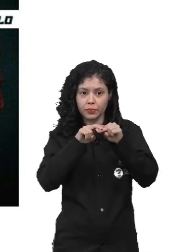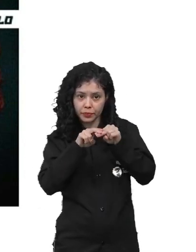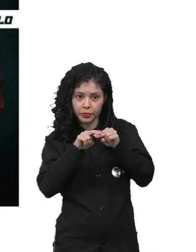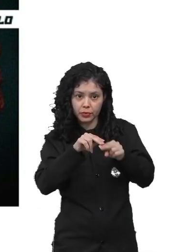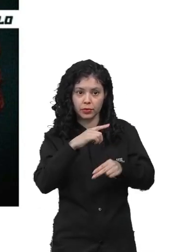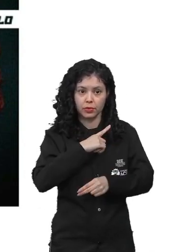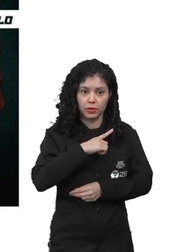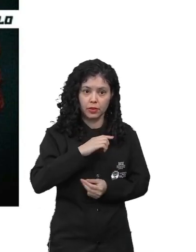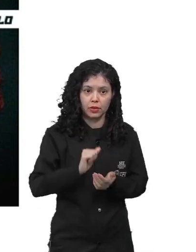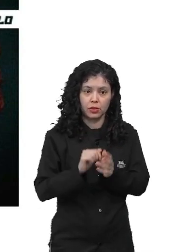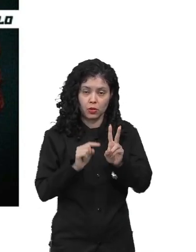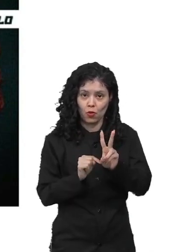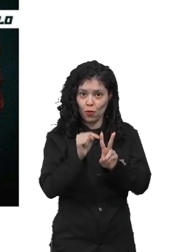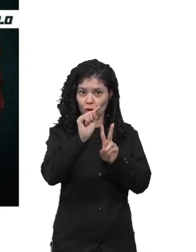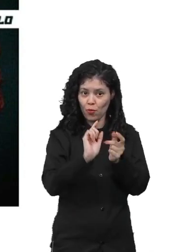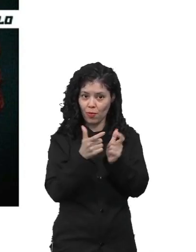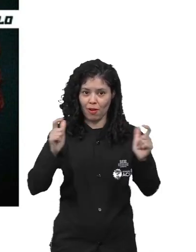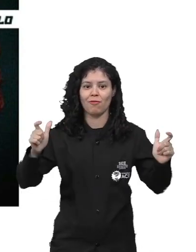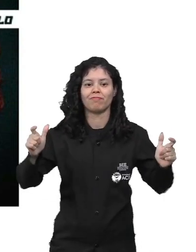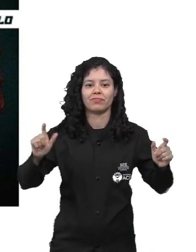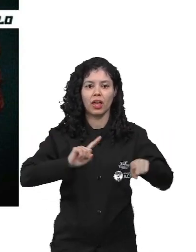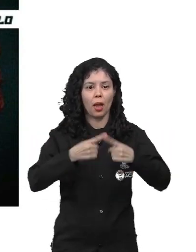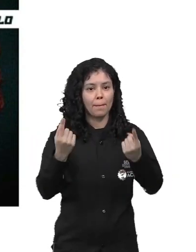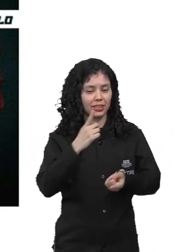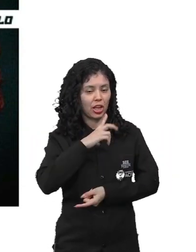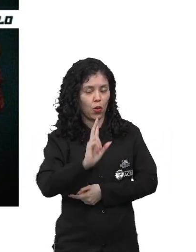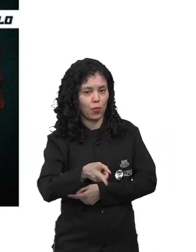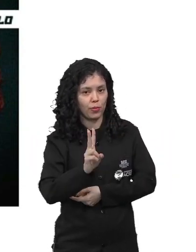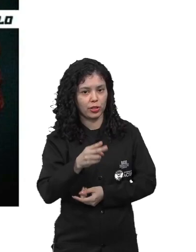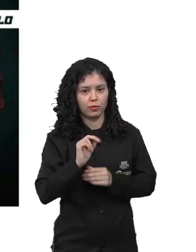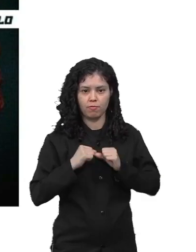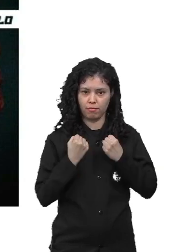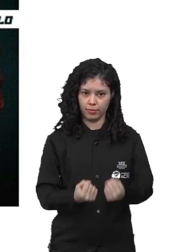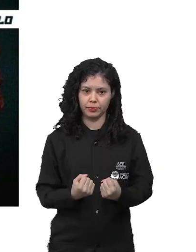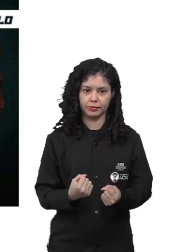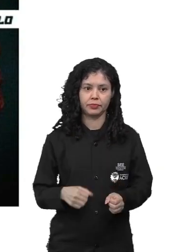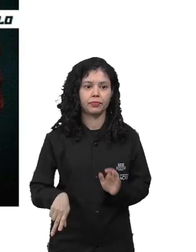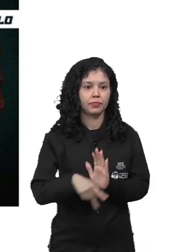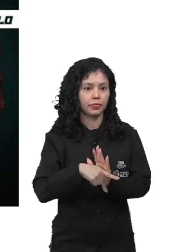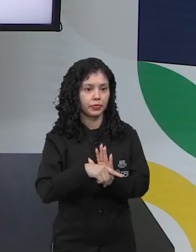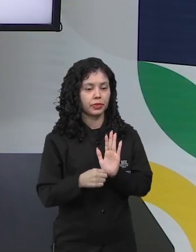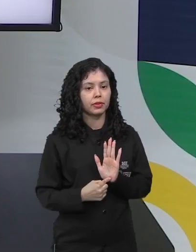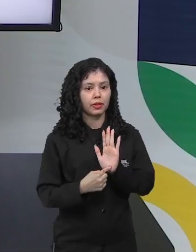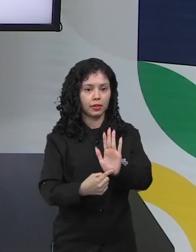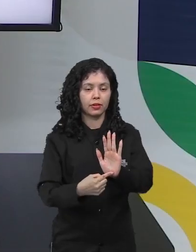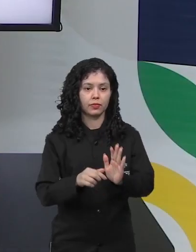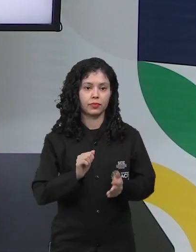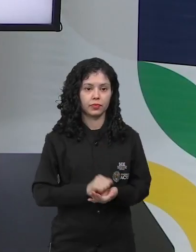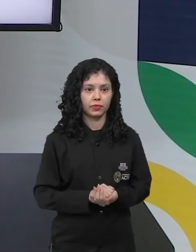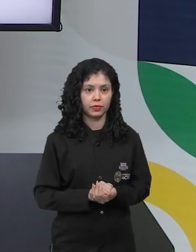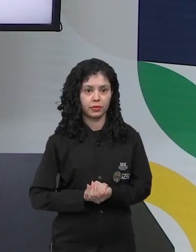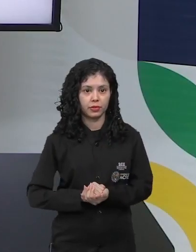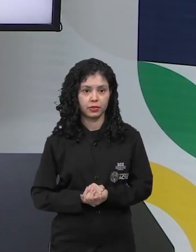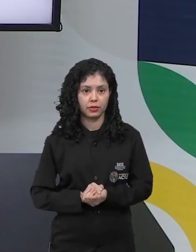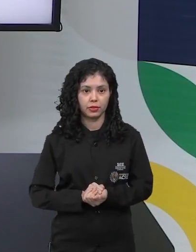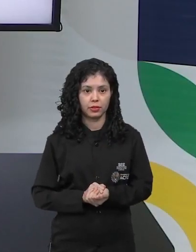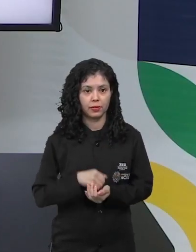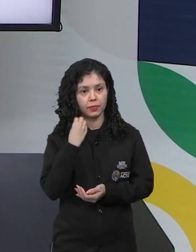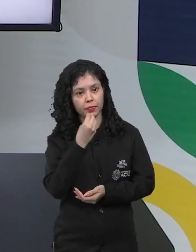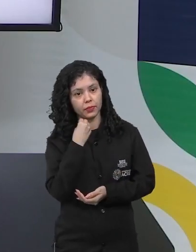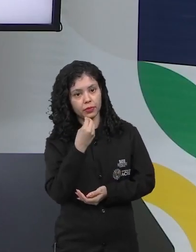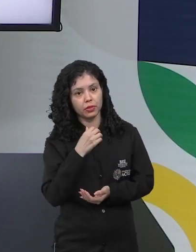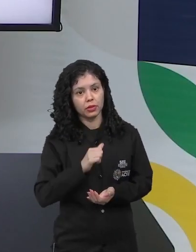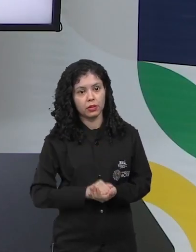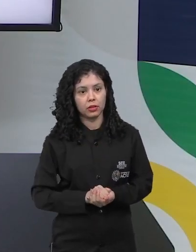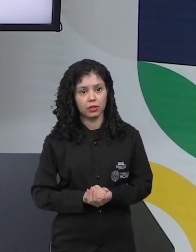ela tem ali um volume maior, mas elas têm o mesmo peso. E para demonstrar isso, vamos aqui para uma